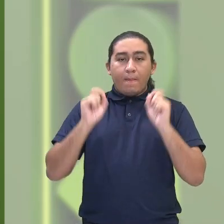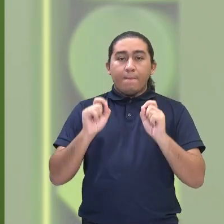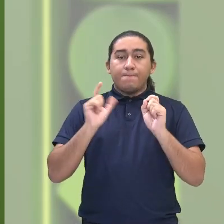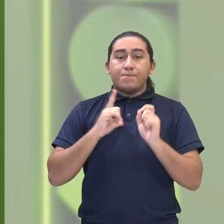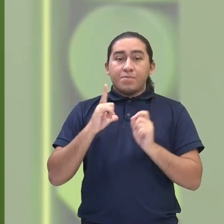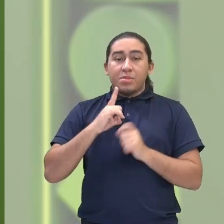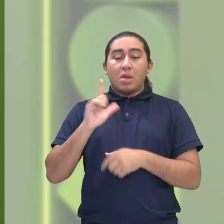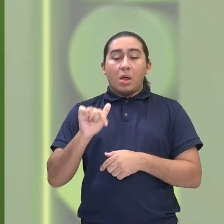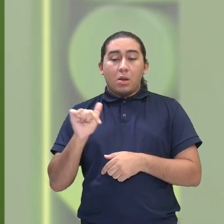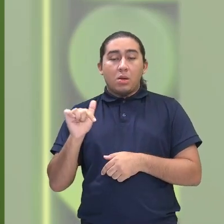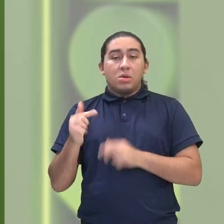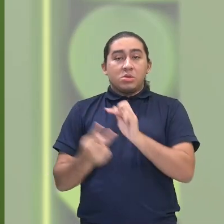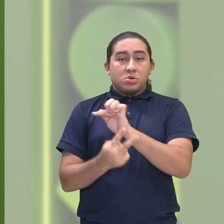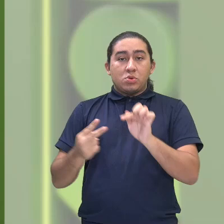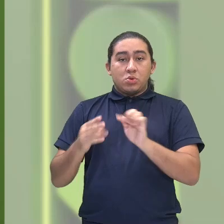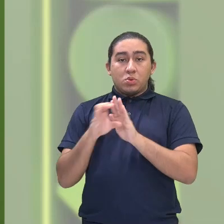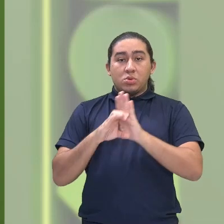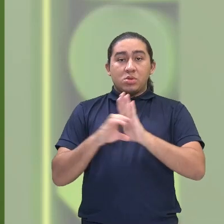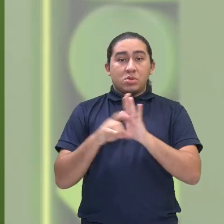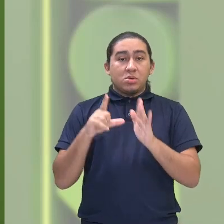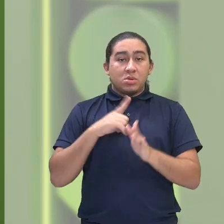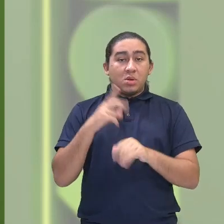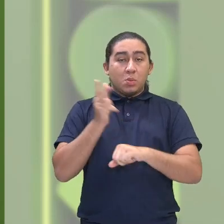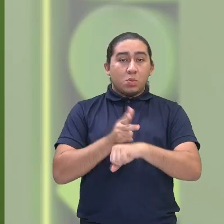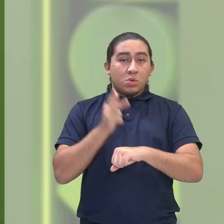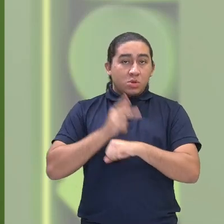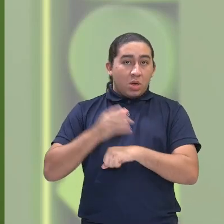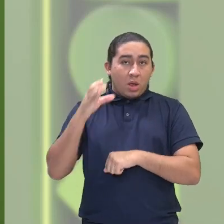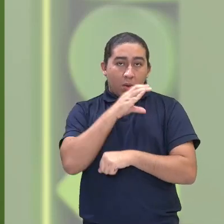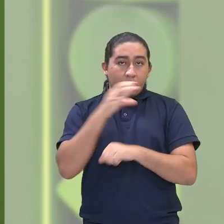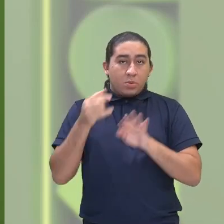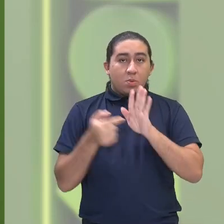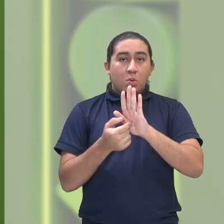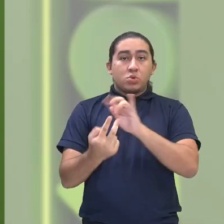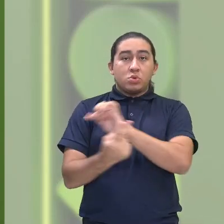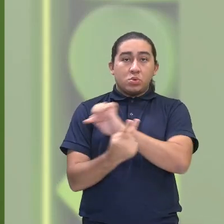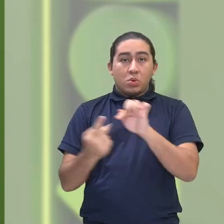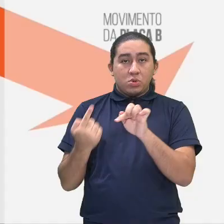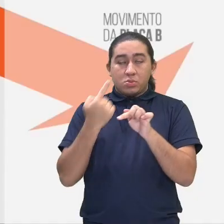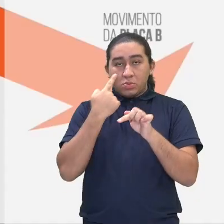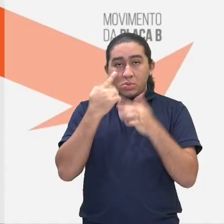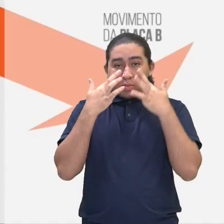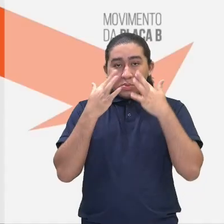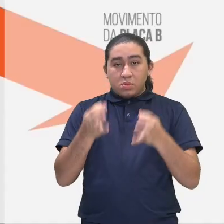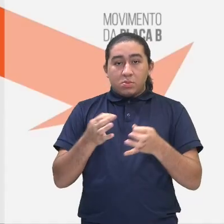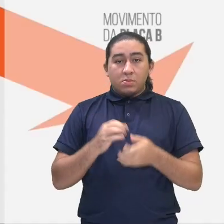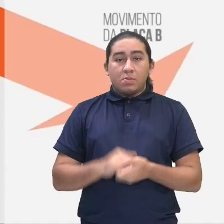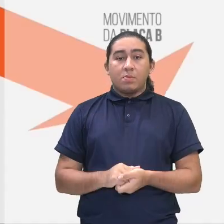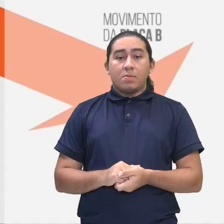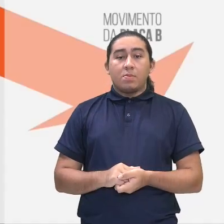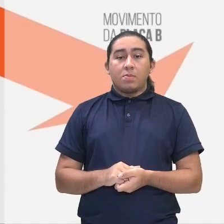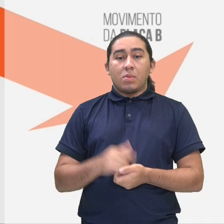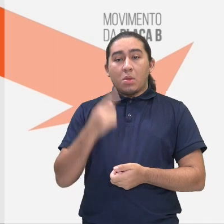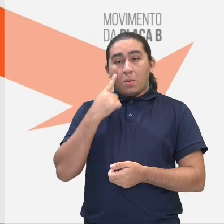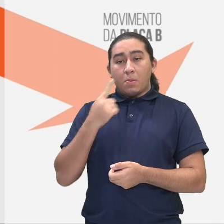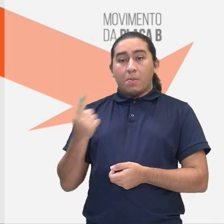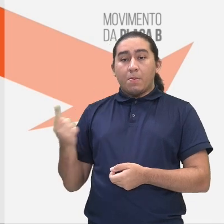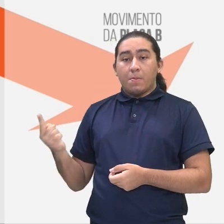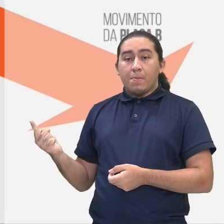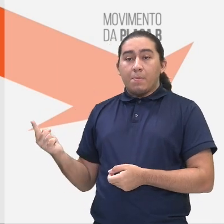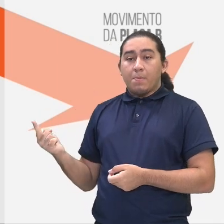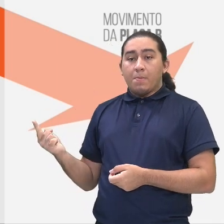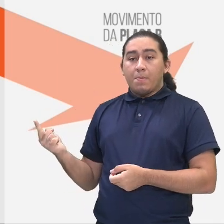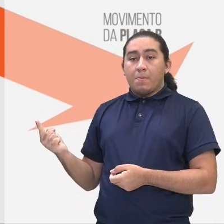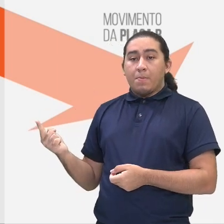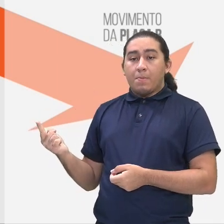foco e o epicentro, a gente tem aí uma animação destacando esses dois e a gente vai observar. Olha só, então você consegue observar